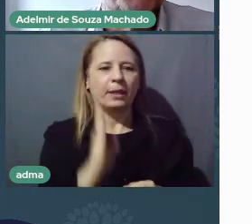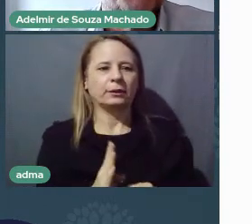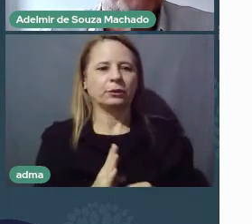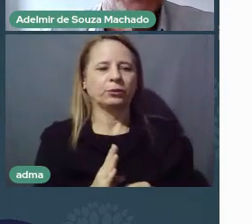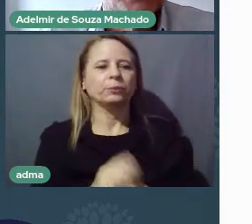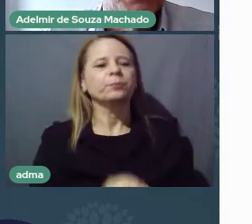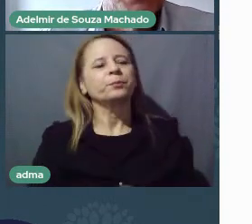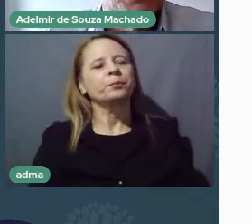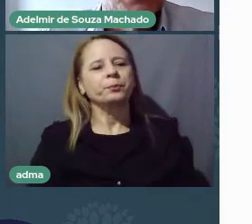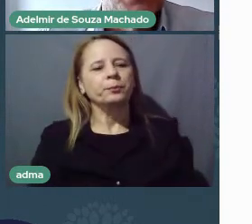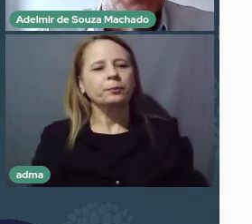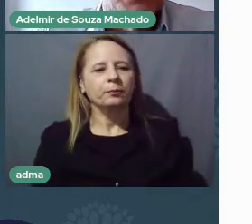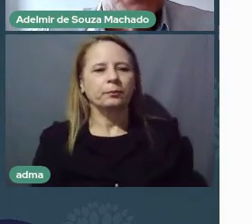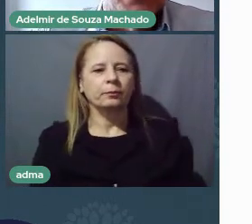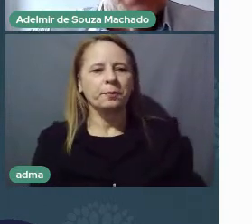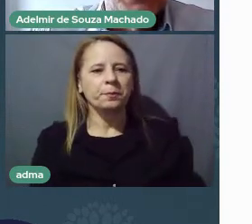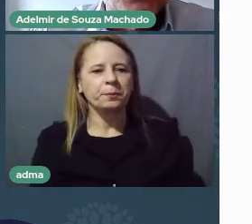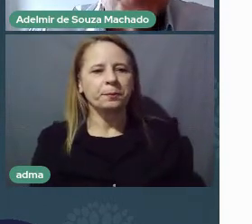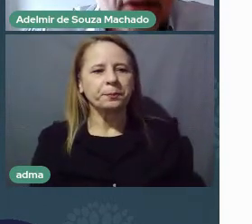Muito bem.